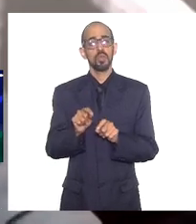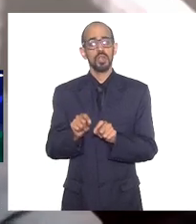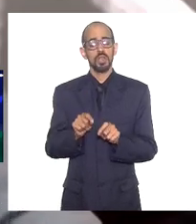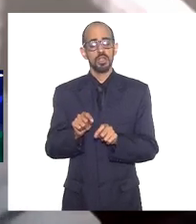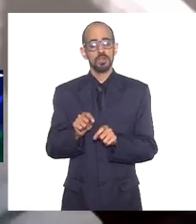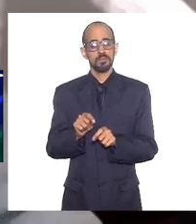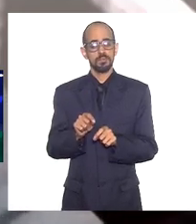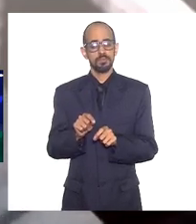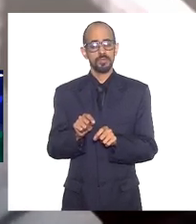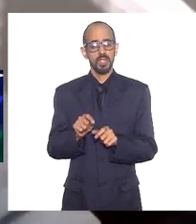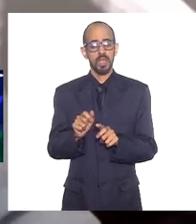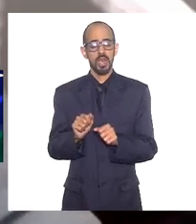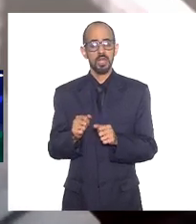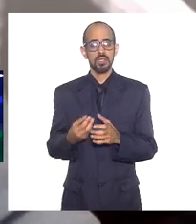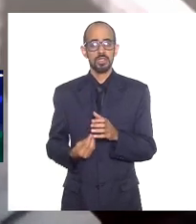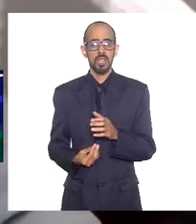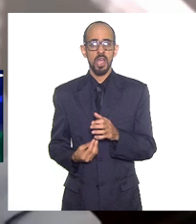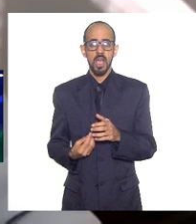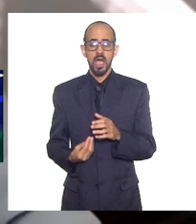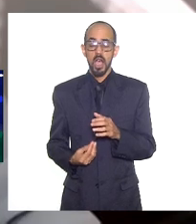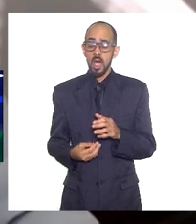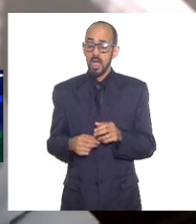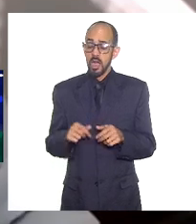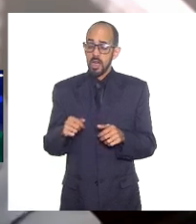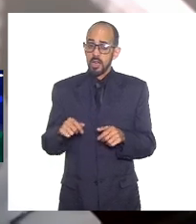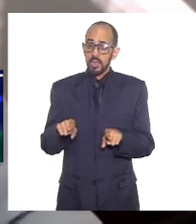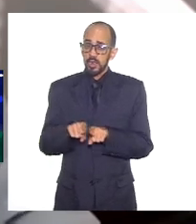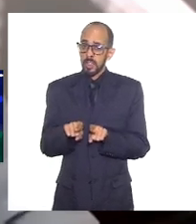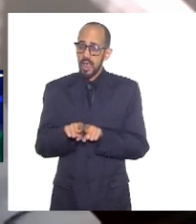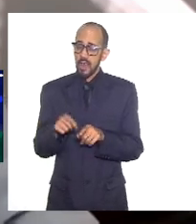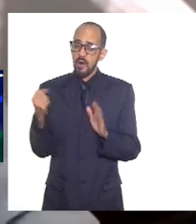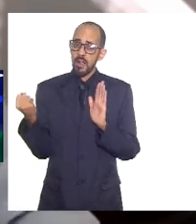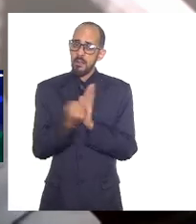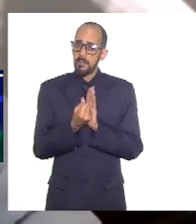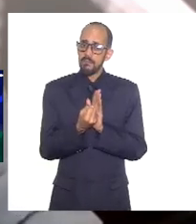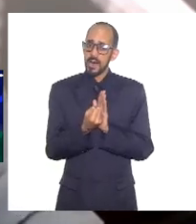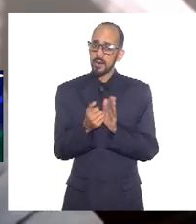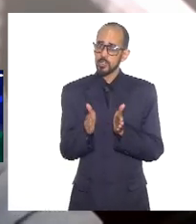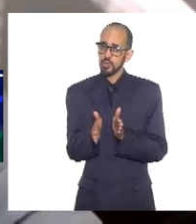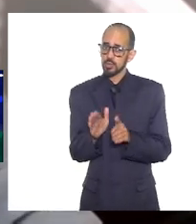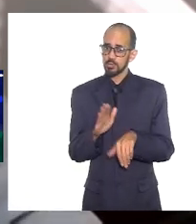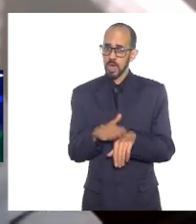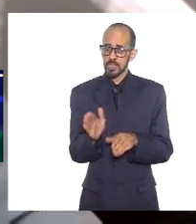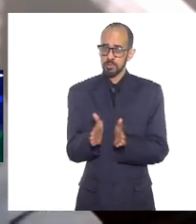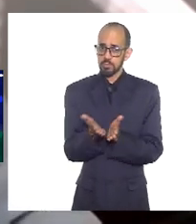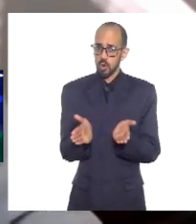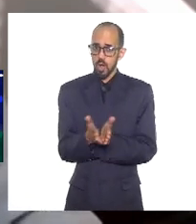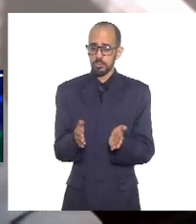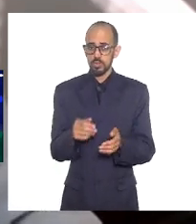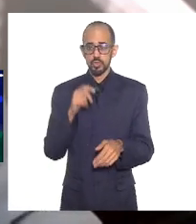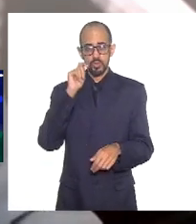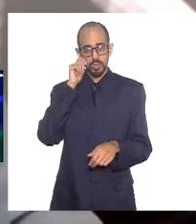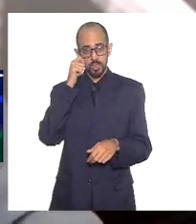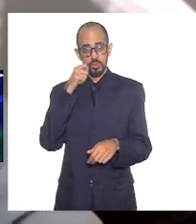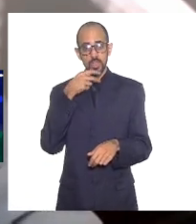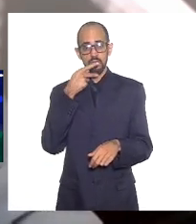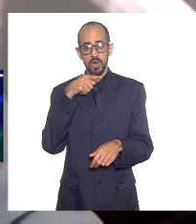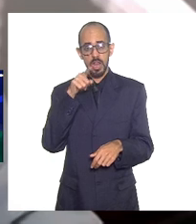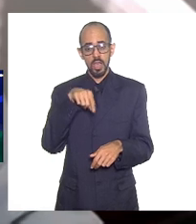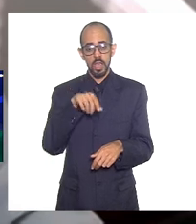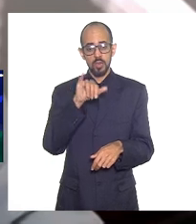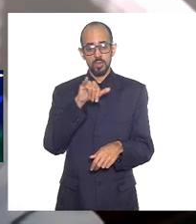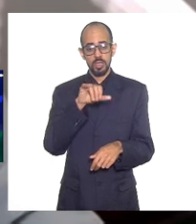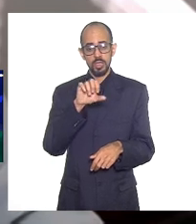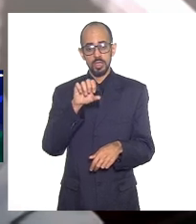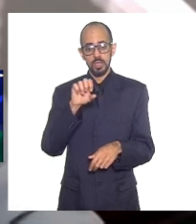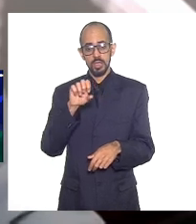sistematicamente elas afetam os mais pobres e os negros. Quem diz isso não sou eu, Quem diz isso é o Instituto Nacional de Estudos